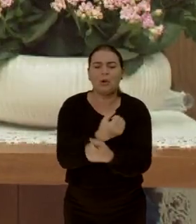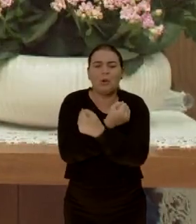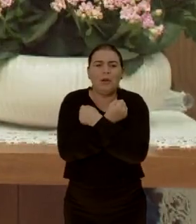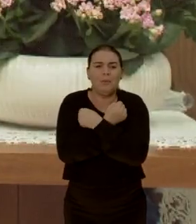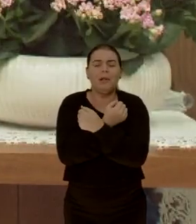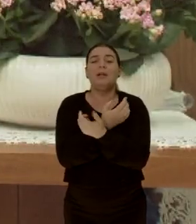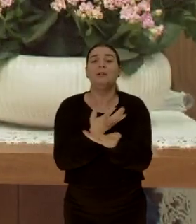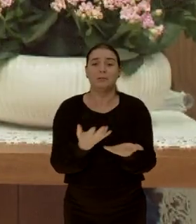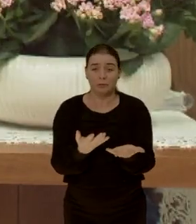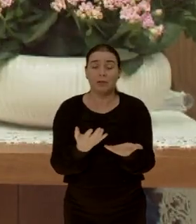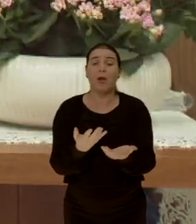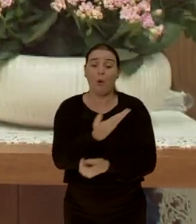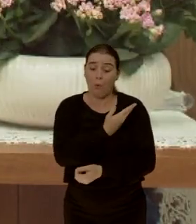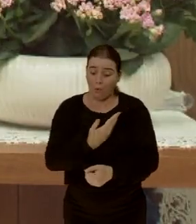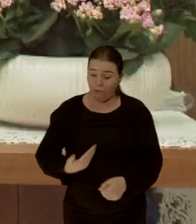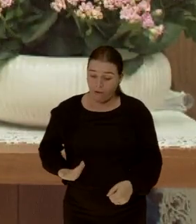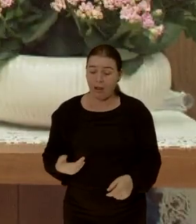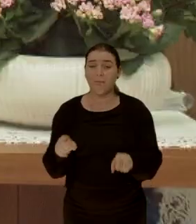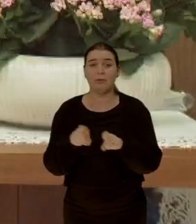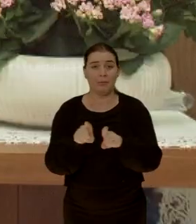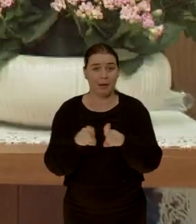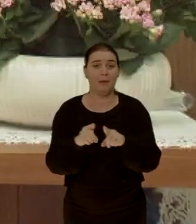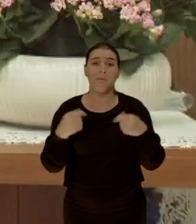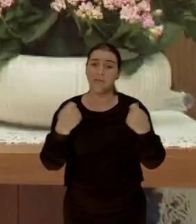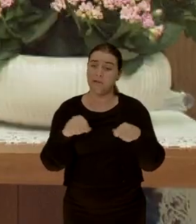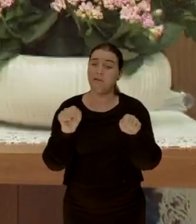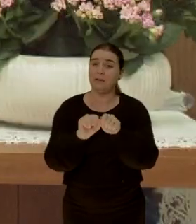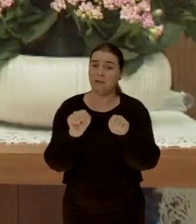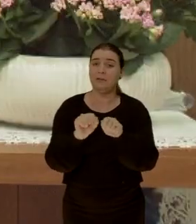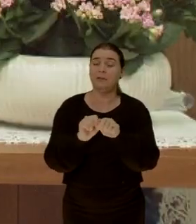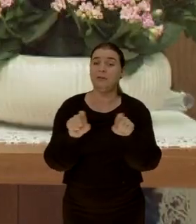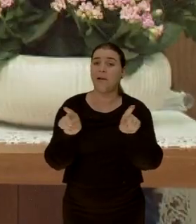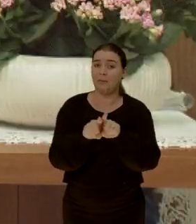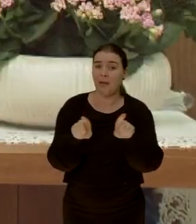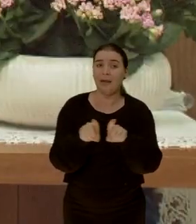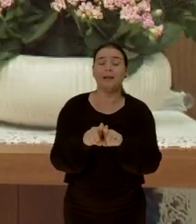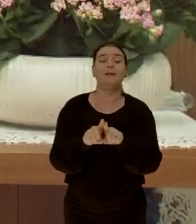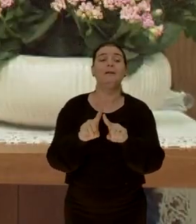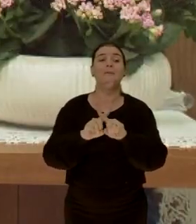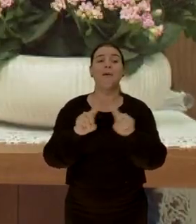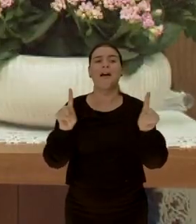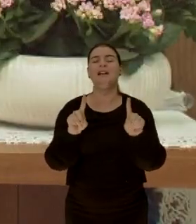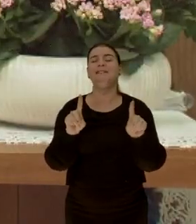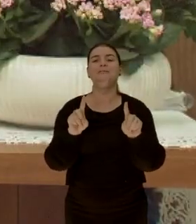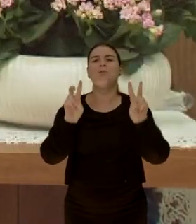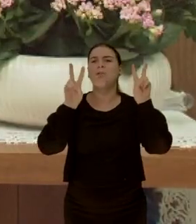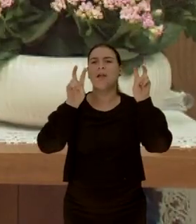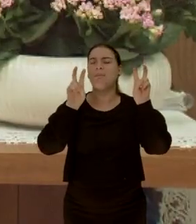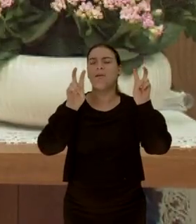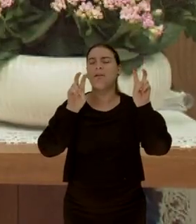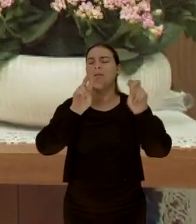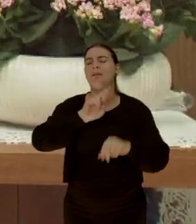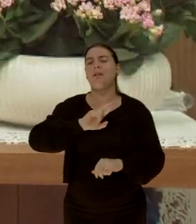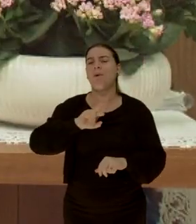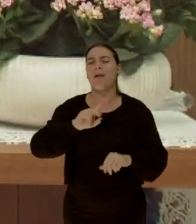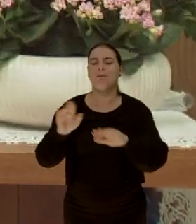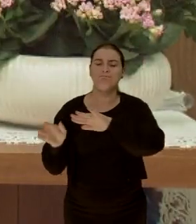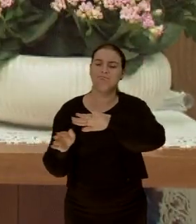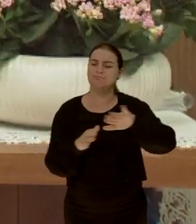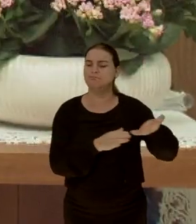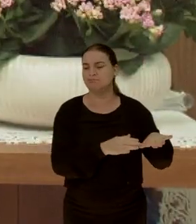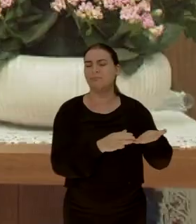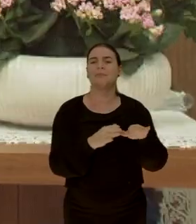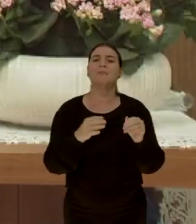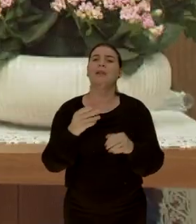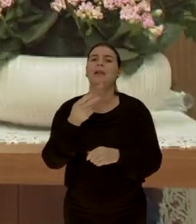devia fazer. Devia se antecipar, devia ver isso e tal. Mas eu não vou falar sobre isso, não. Eu gostaria de